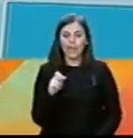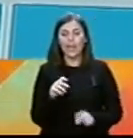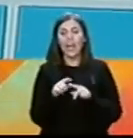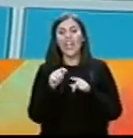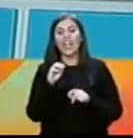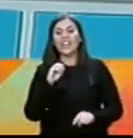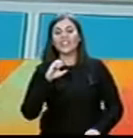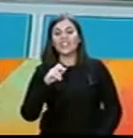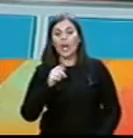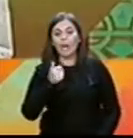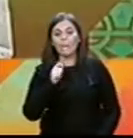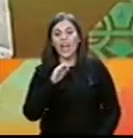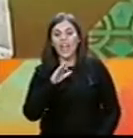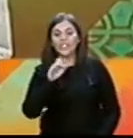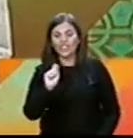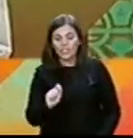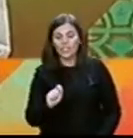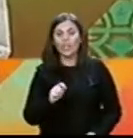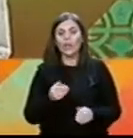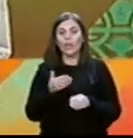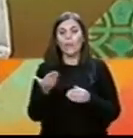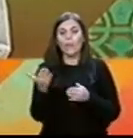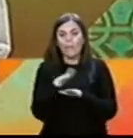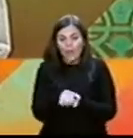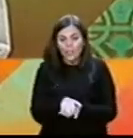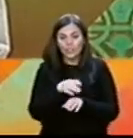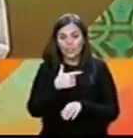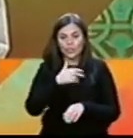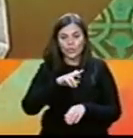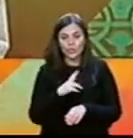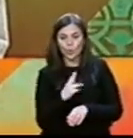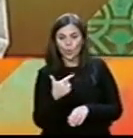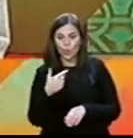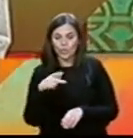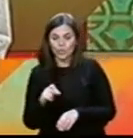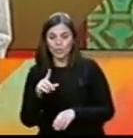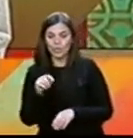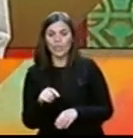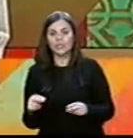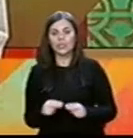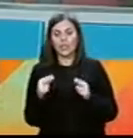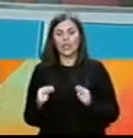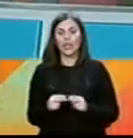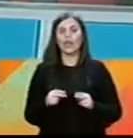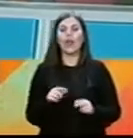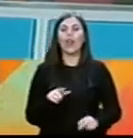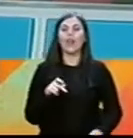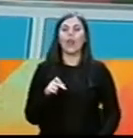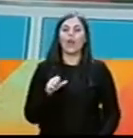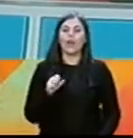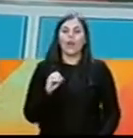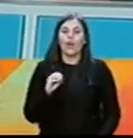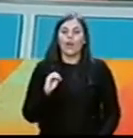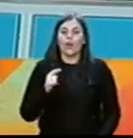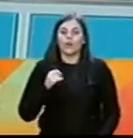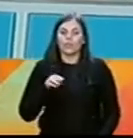sável, exato. Filetes de truta, trutas abafadas e a salada de lagostinhos com bacon crocante.